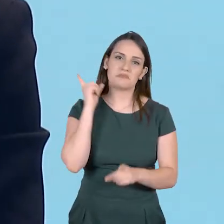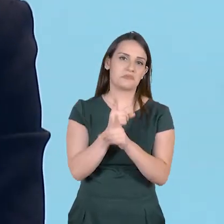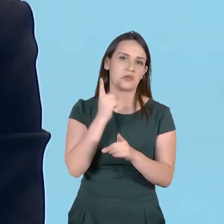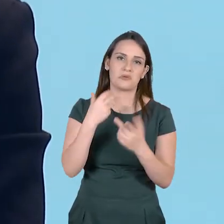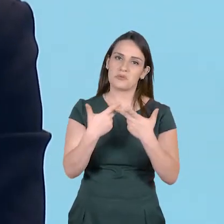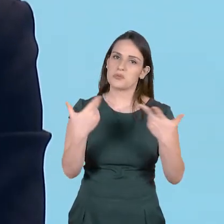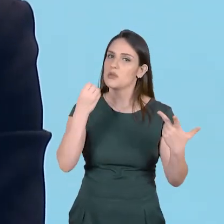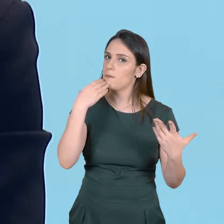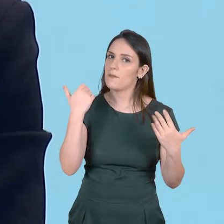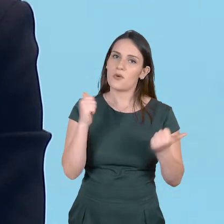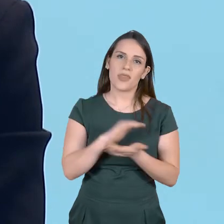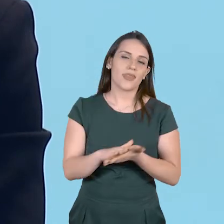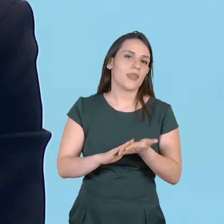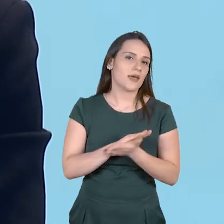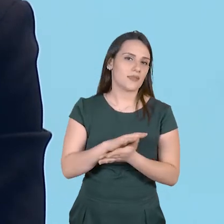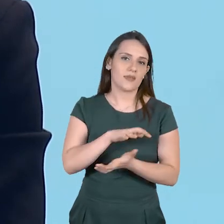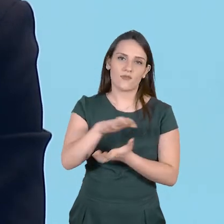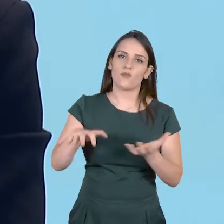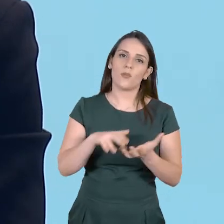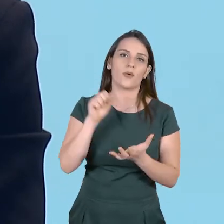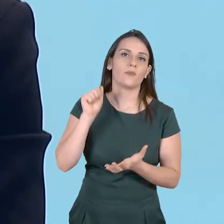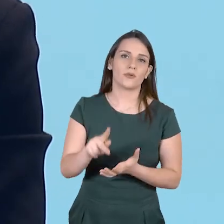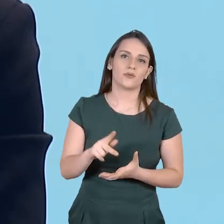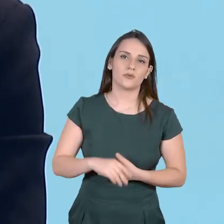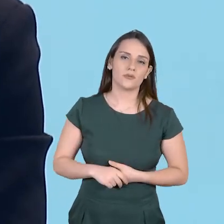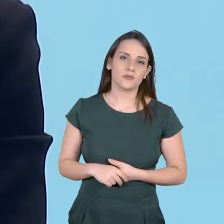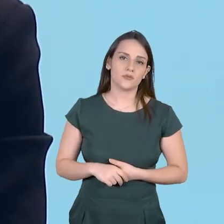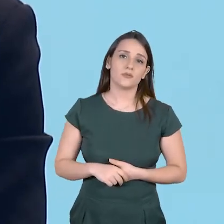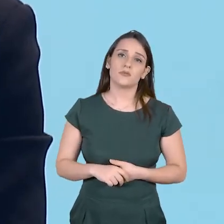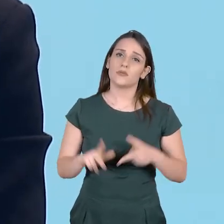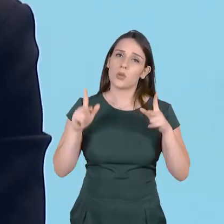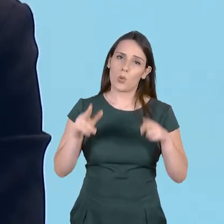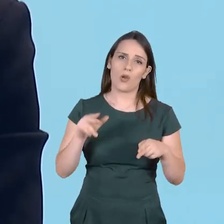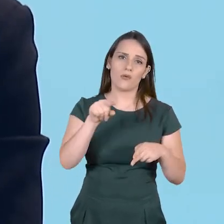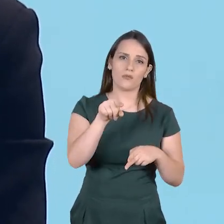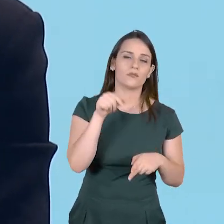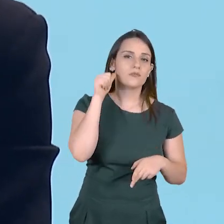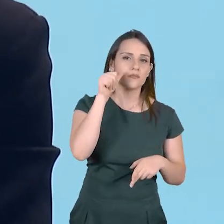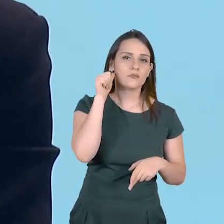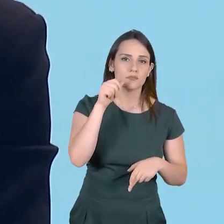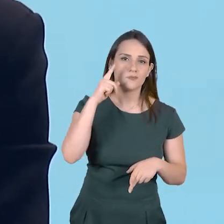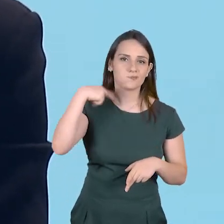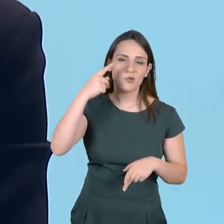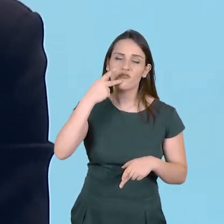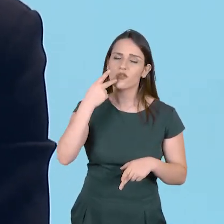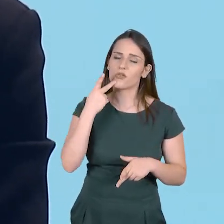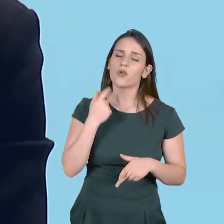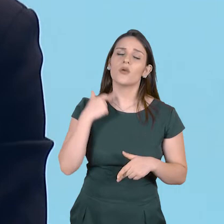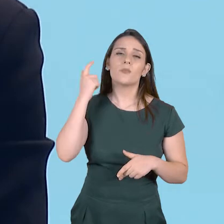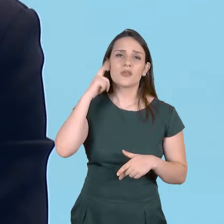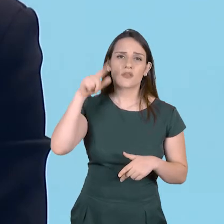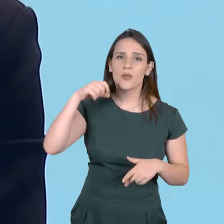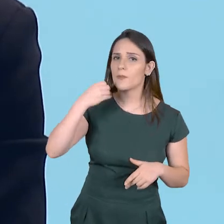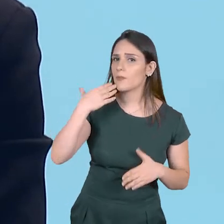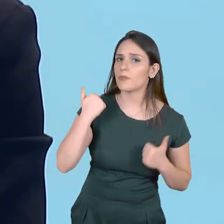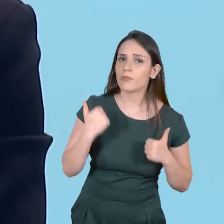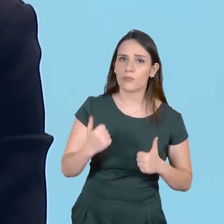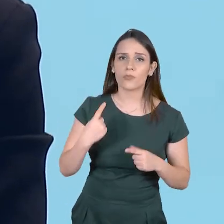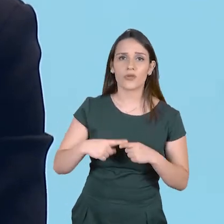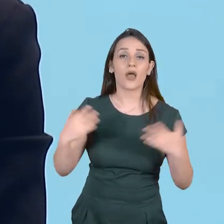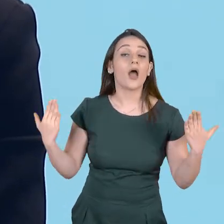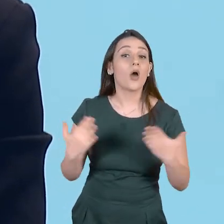da Previdência. E da mesma forma eu acho que o lado positivo dessa discussão